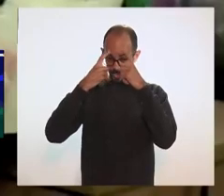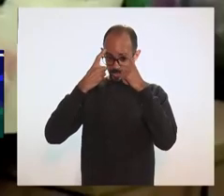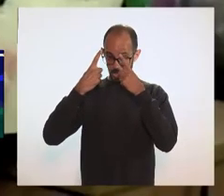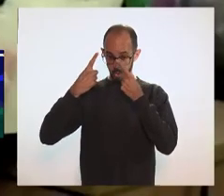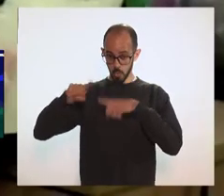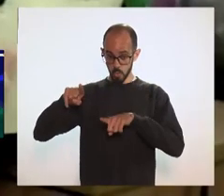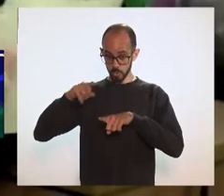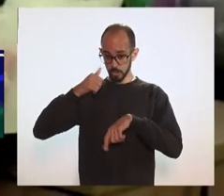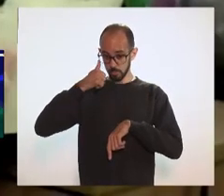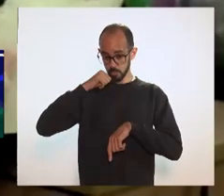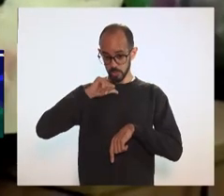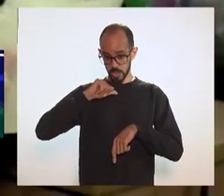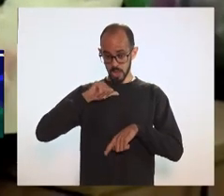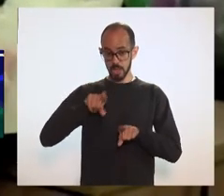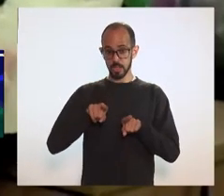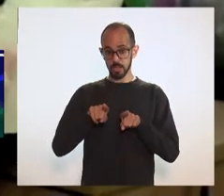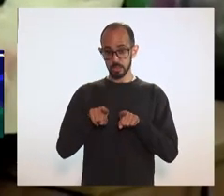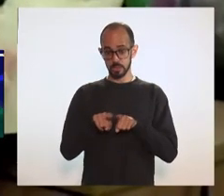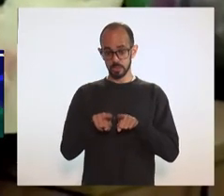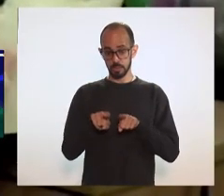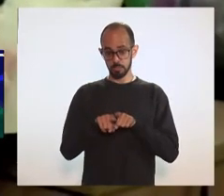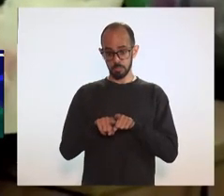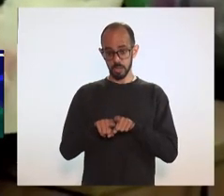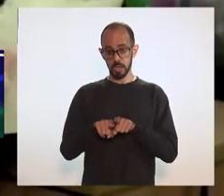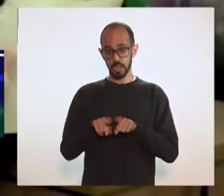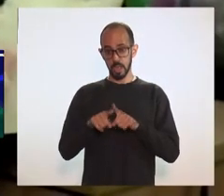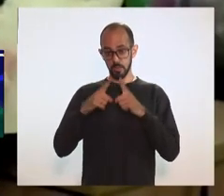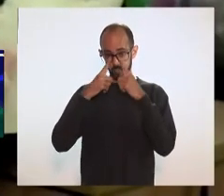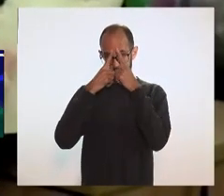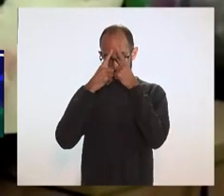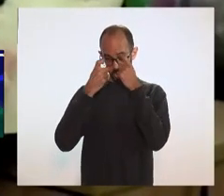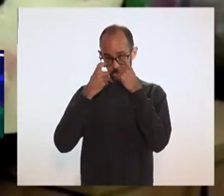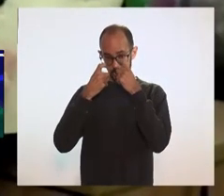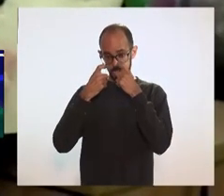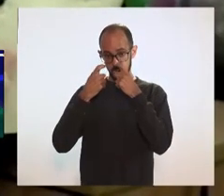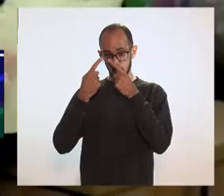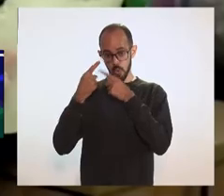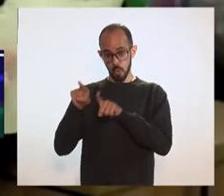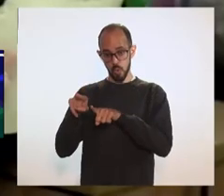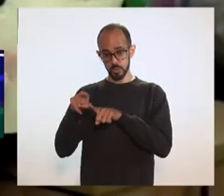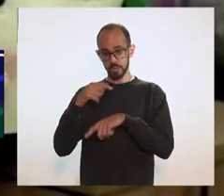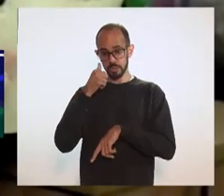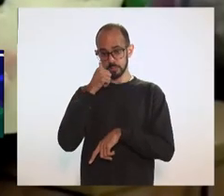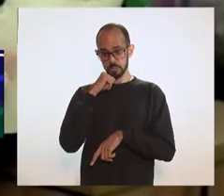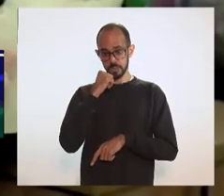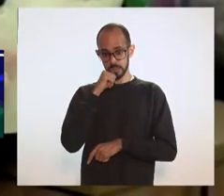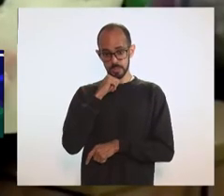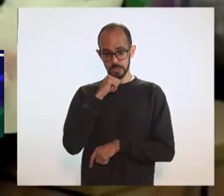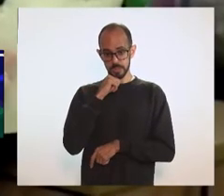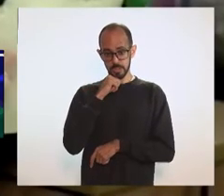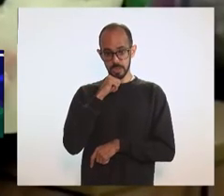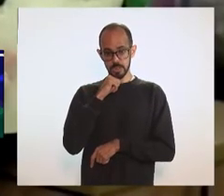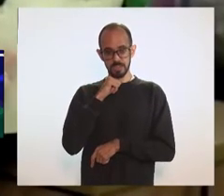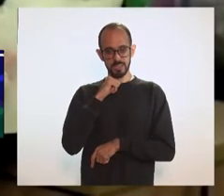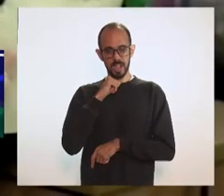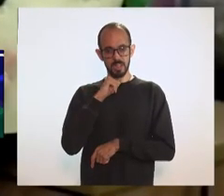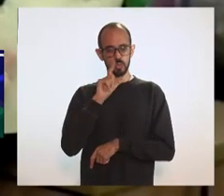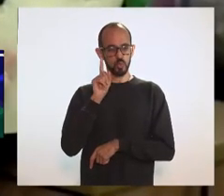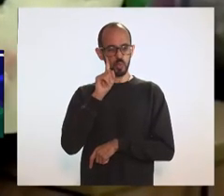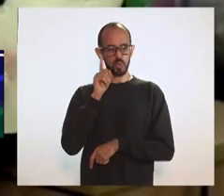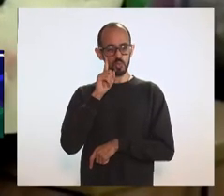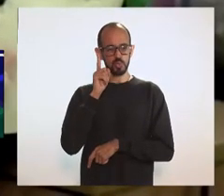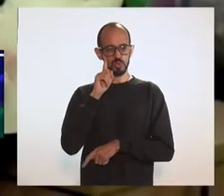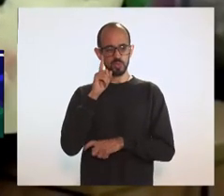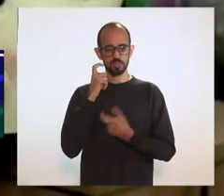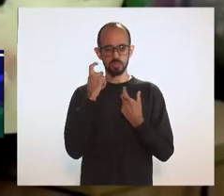aí abrange a violência, e a violência sexual contra as nossas meninas, está cada vez mais